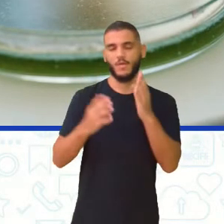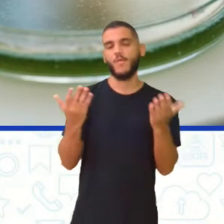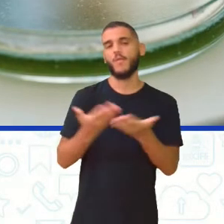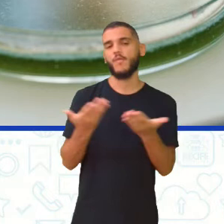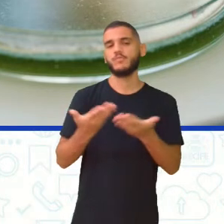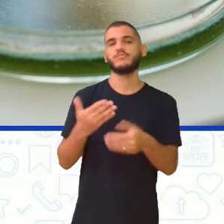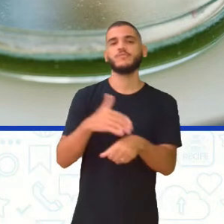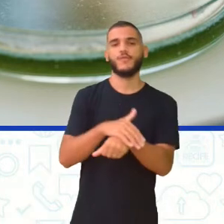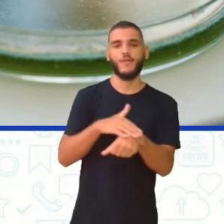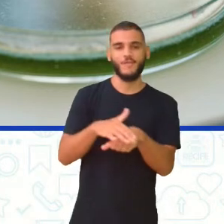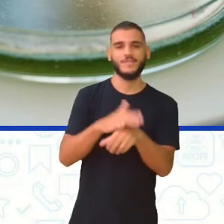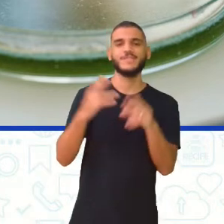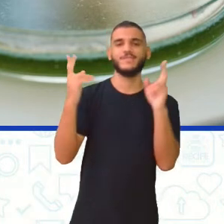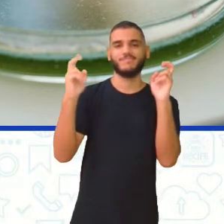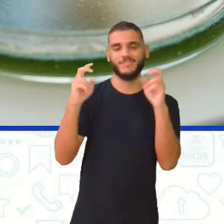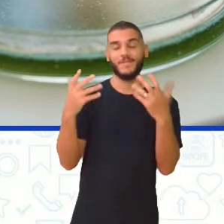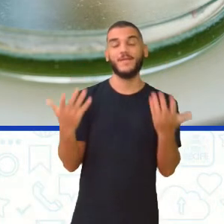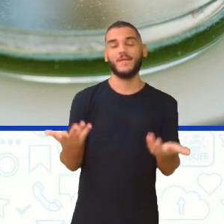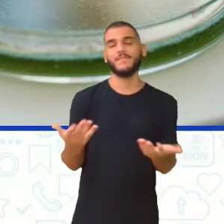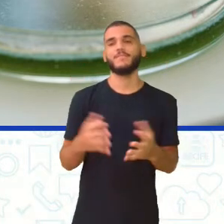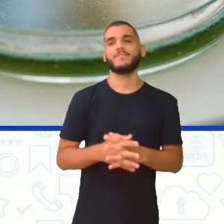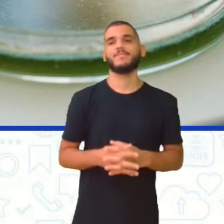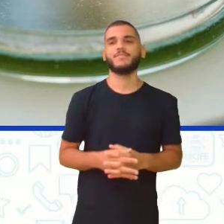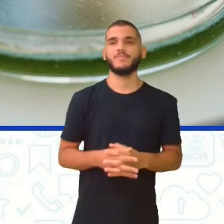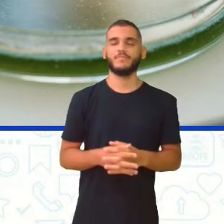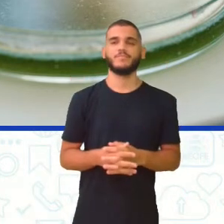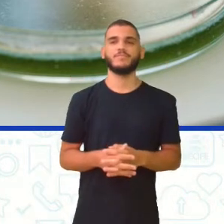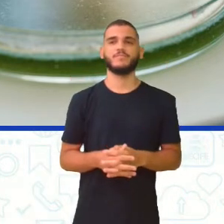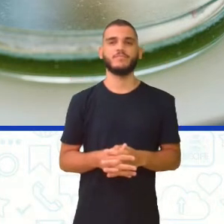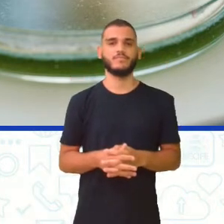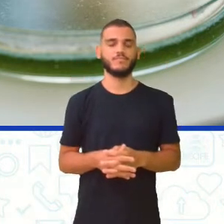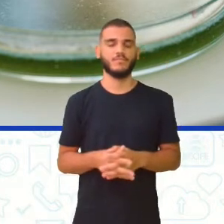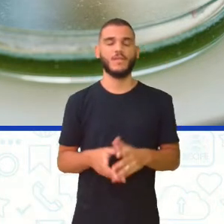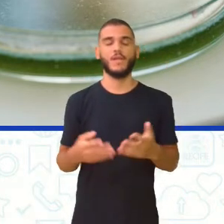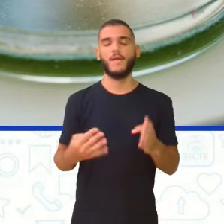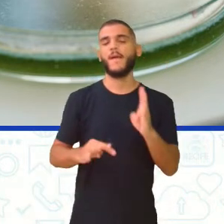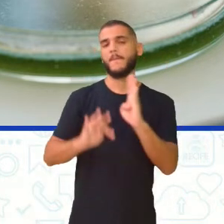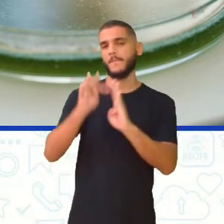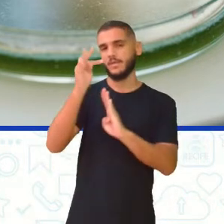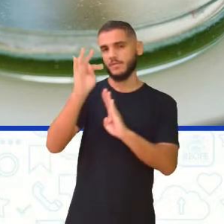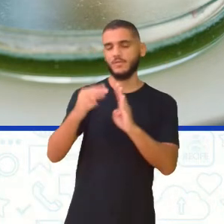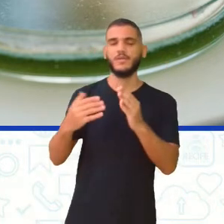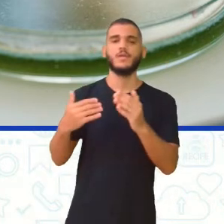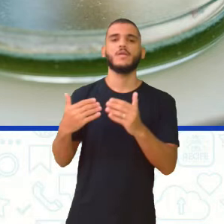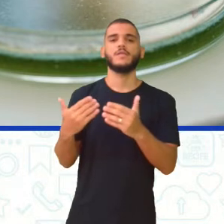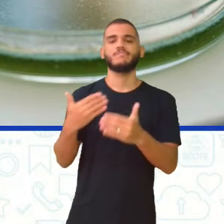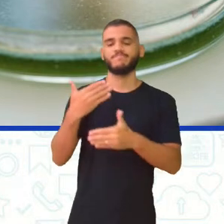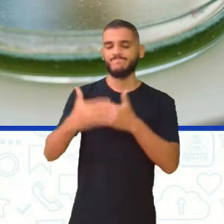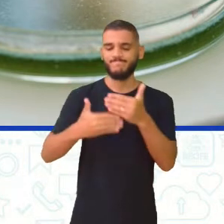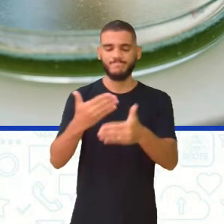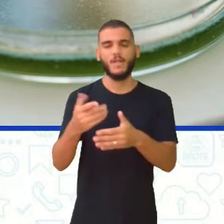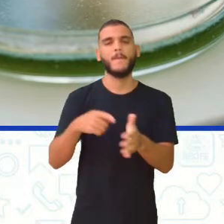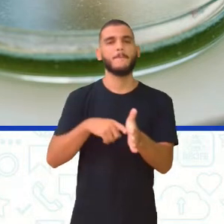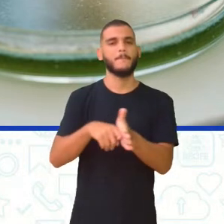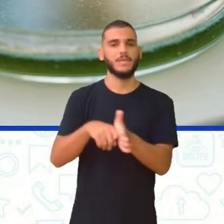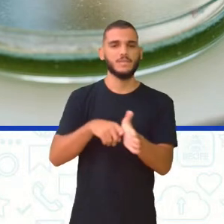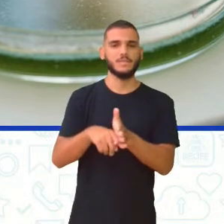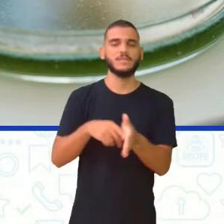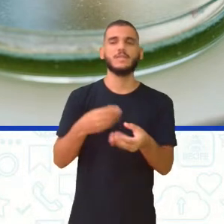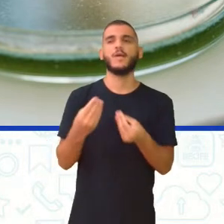bastante. Olha aí a questão da biotecnologia no nosso dia a dia. A biotecnologia desenvolve pesquisas com